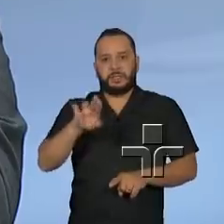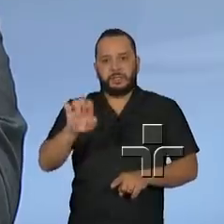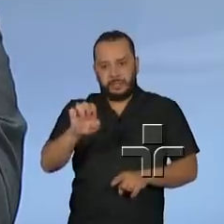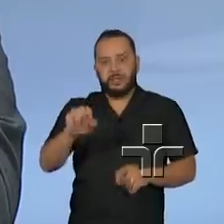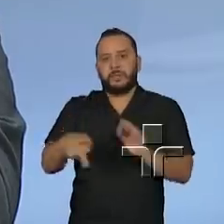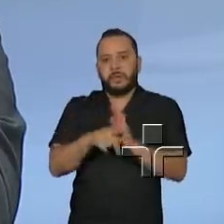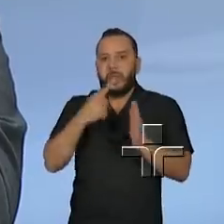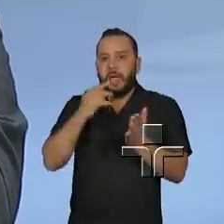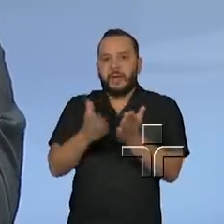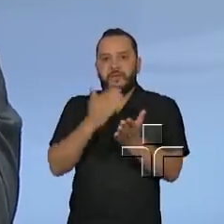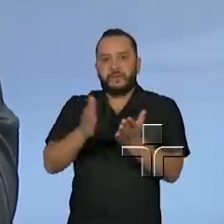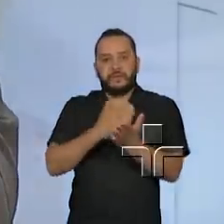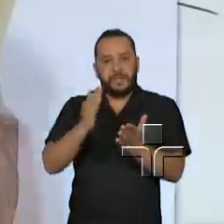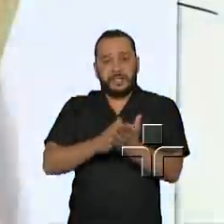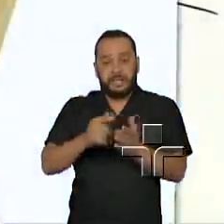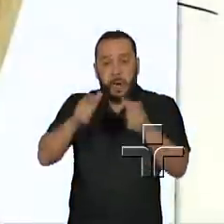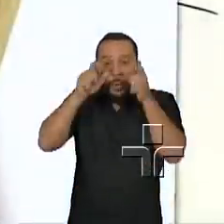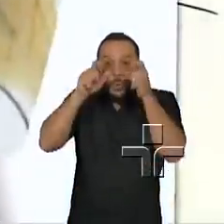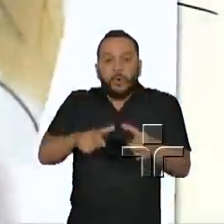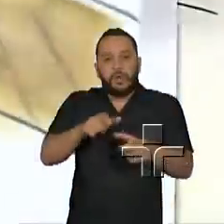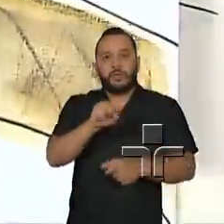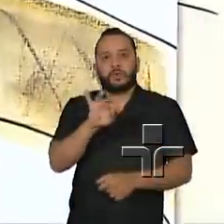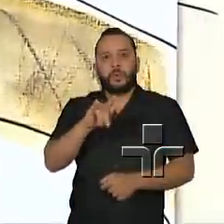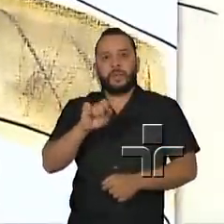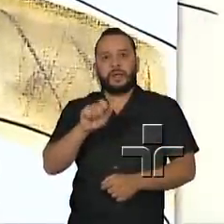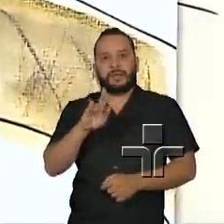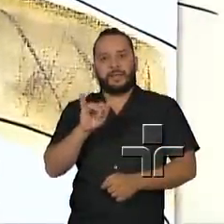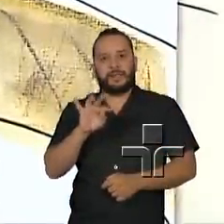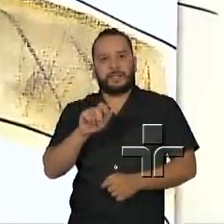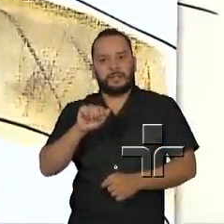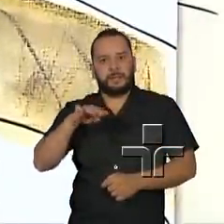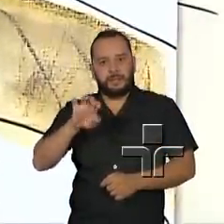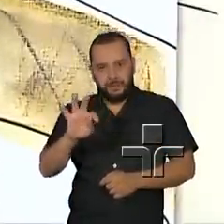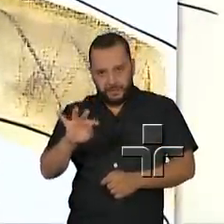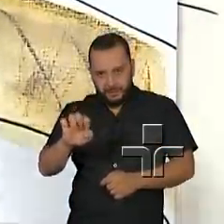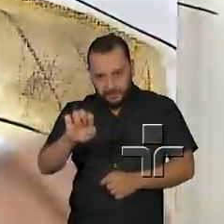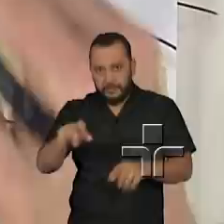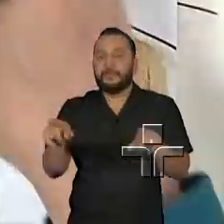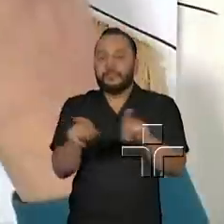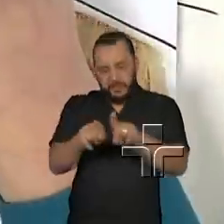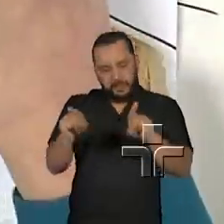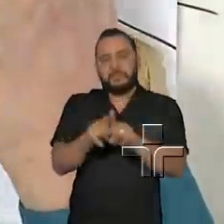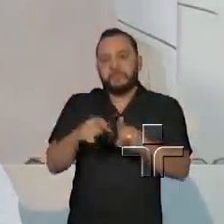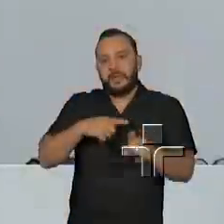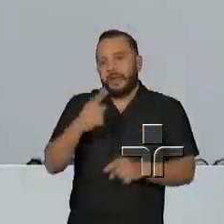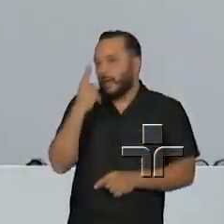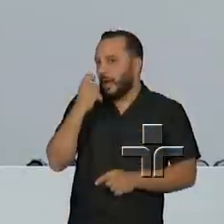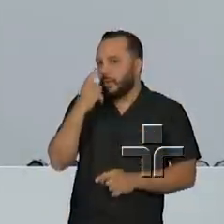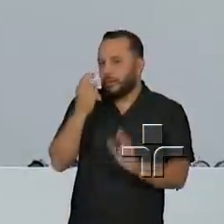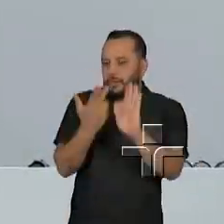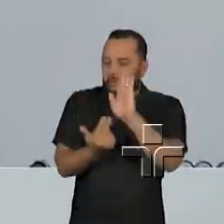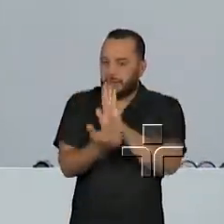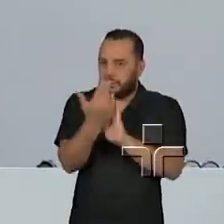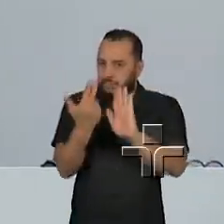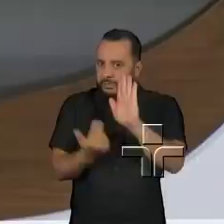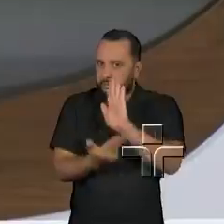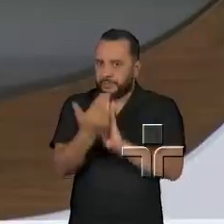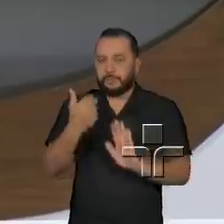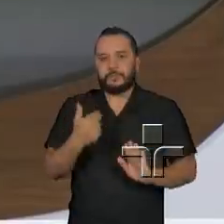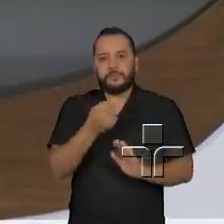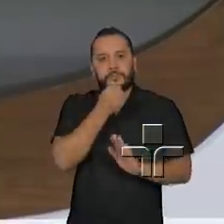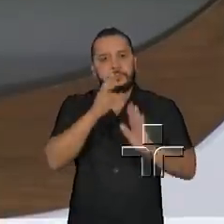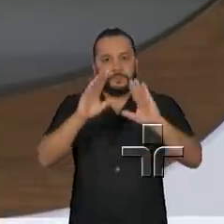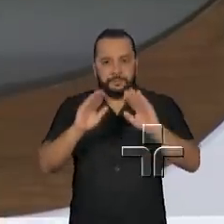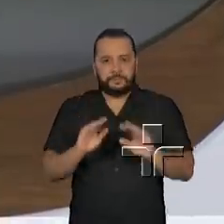Super Interessante. E nós contamos ainda com o olhar atentíssimo do nosso cartunista, Paulo Caruso. Boa